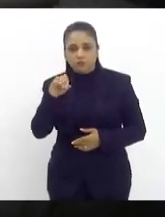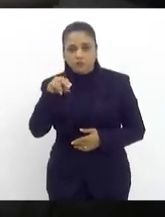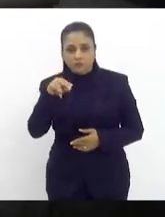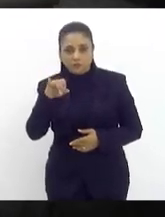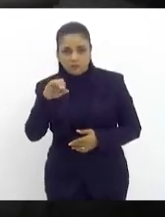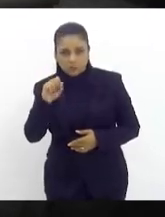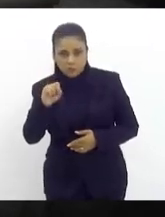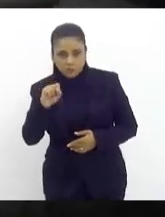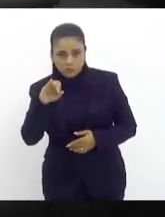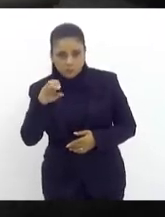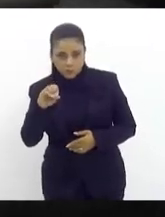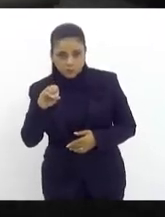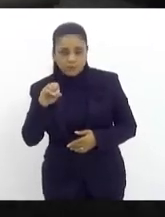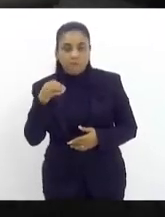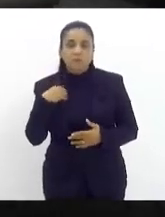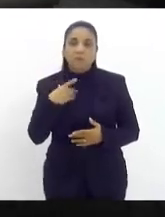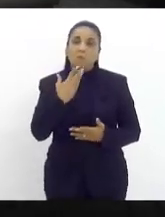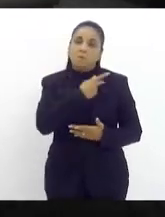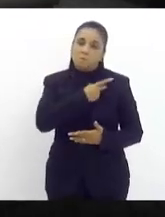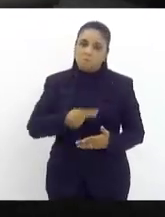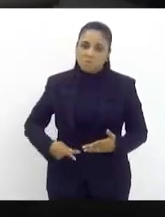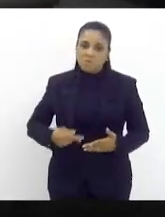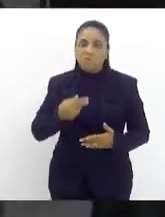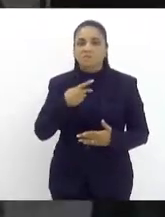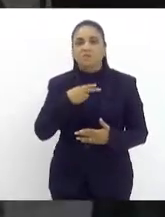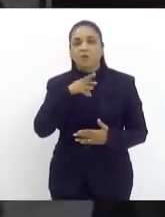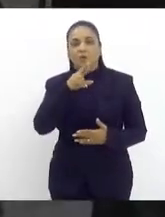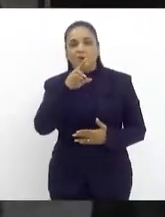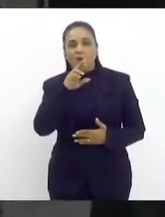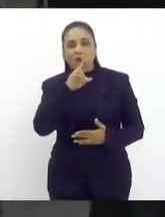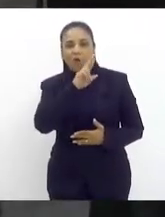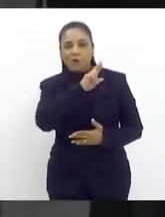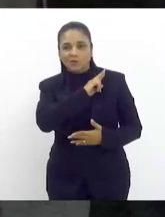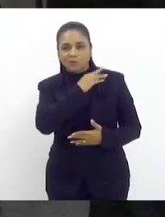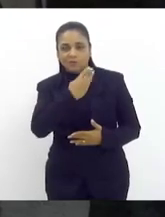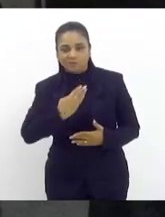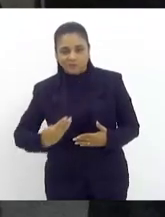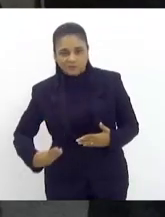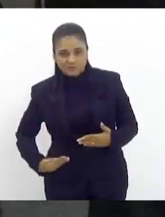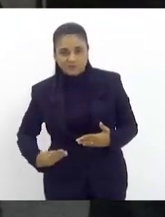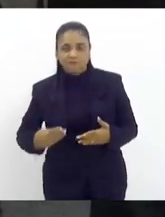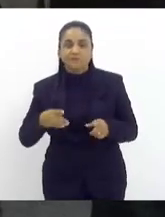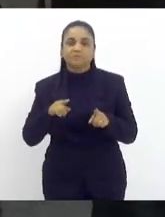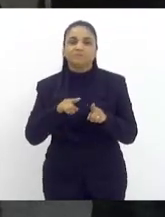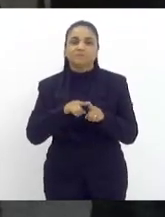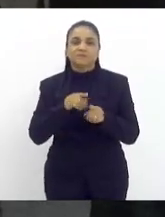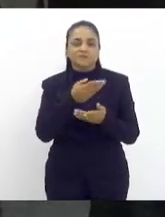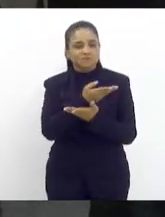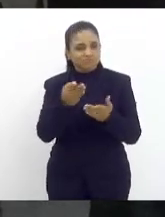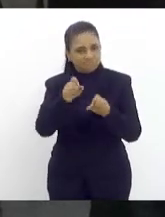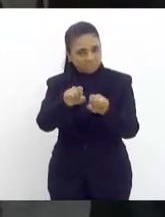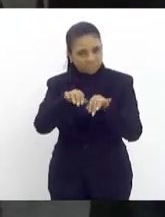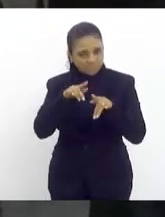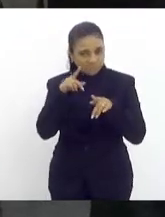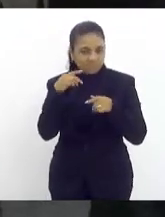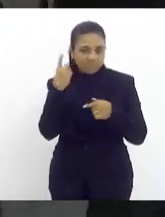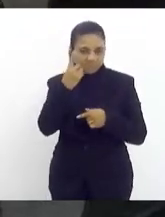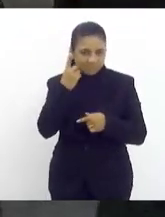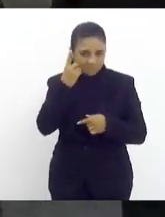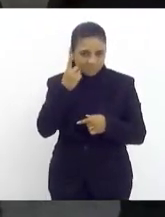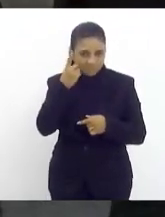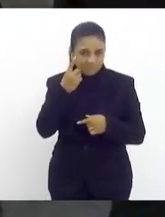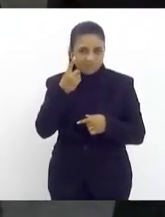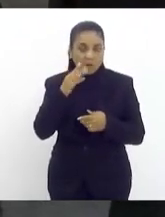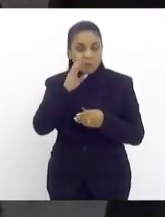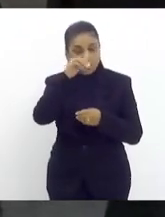Senhor presidente Rodrigo Bacelar, senhoras e senhores parlamentares, eu quero consignar o